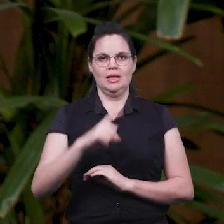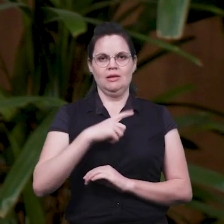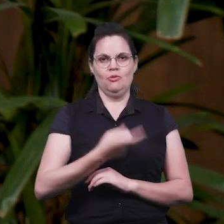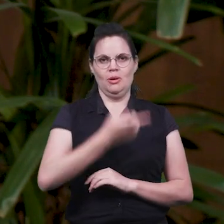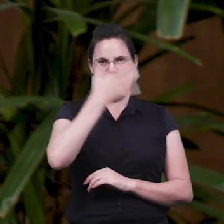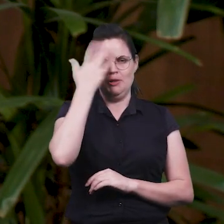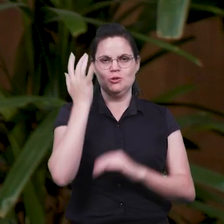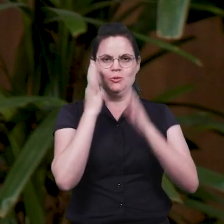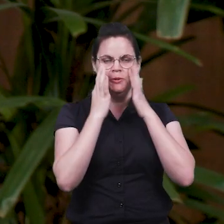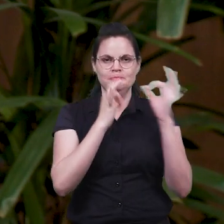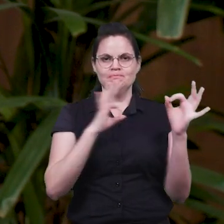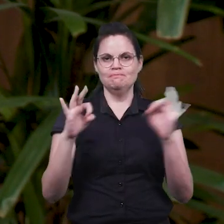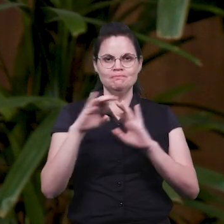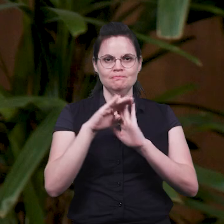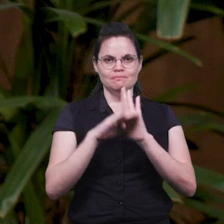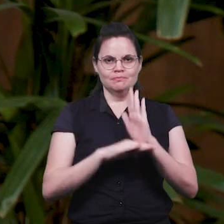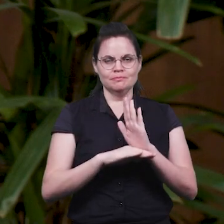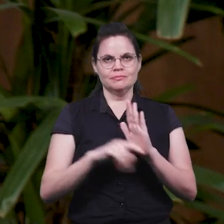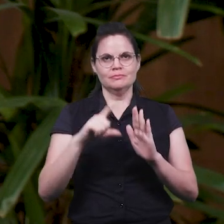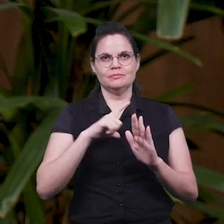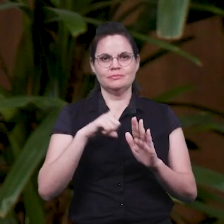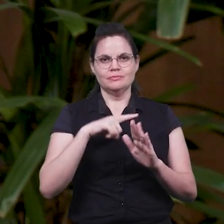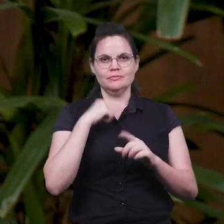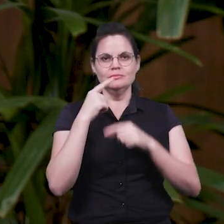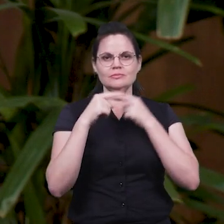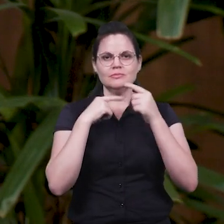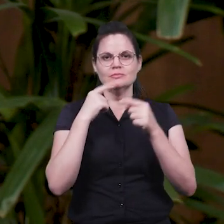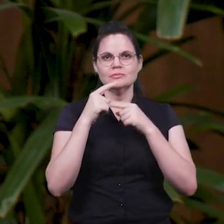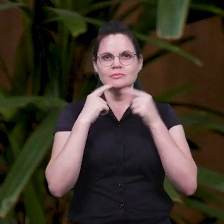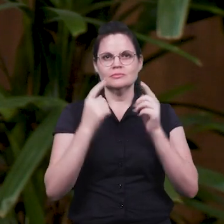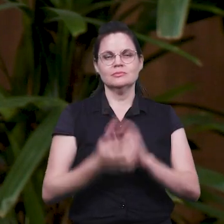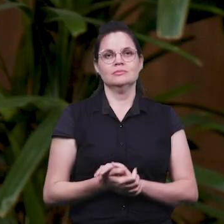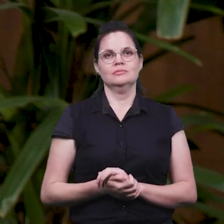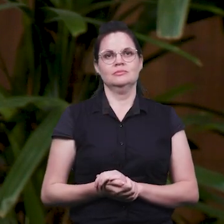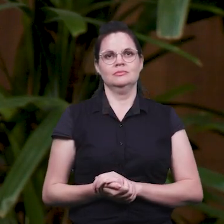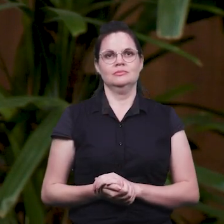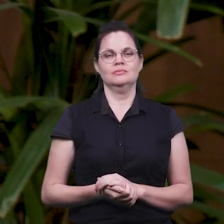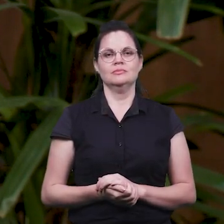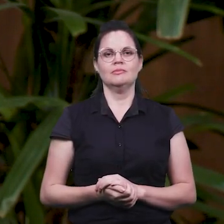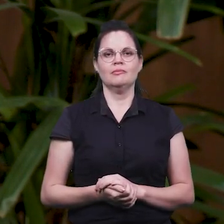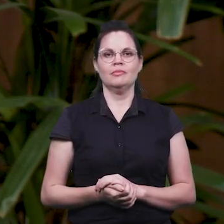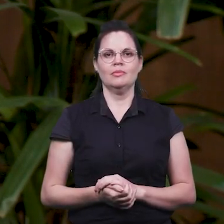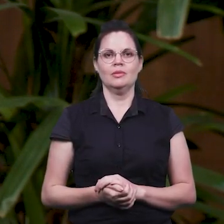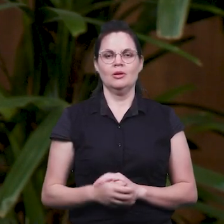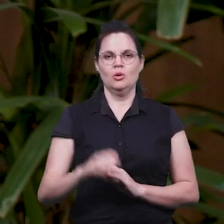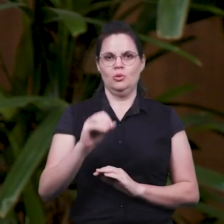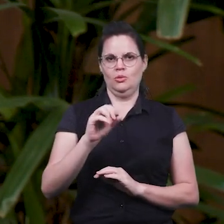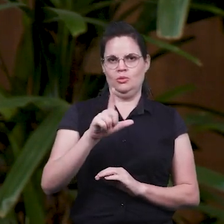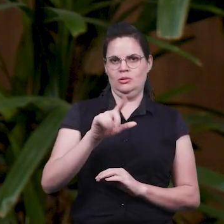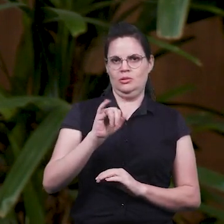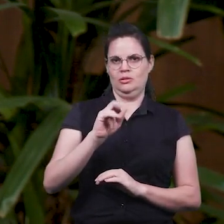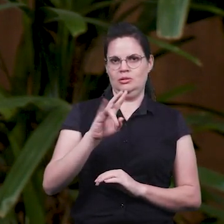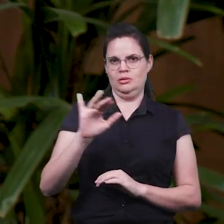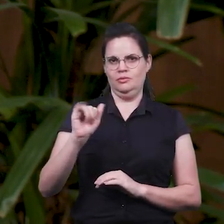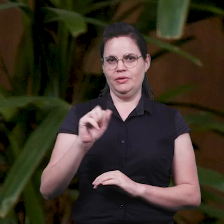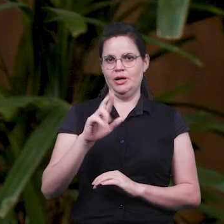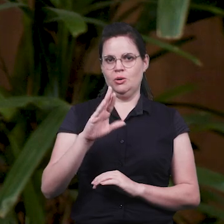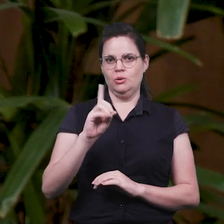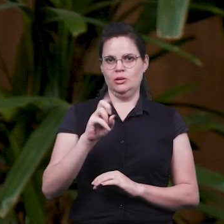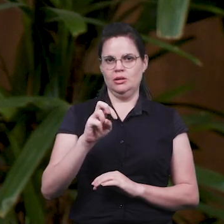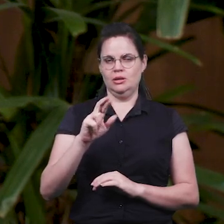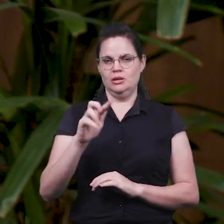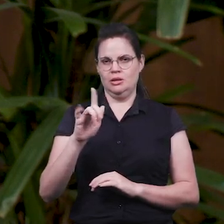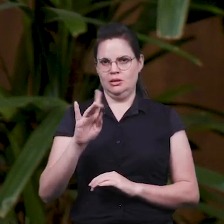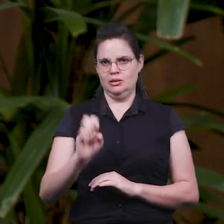ouvintes, né? Ela vem da Políbia Rodrigues, né? E a pergunta dela é a